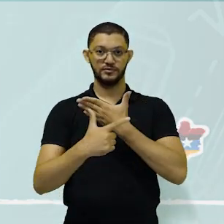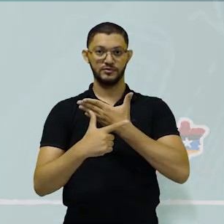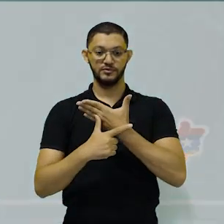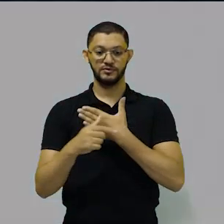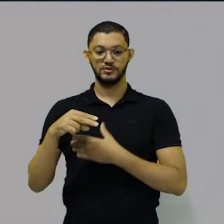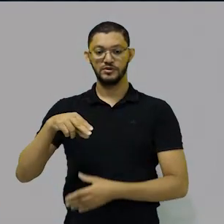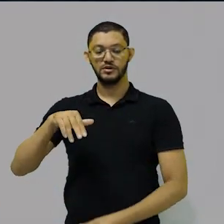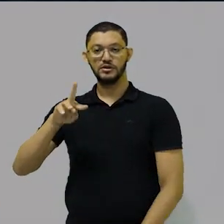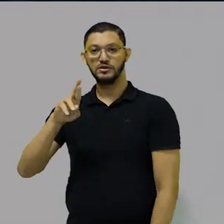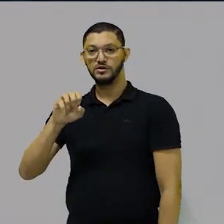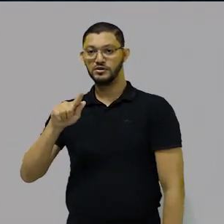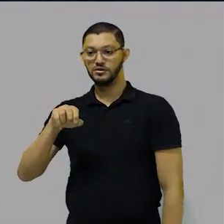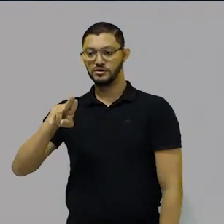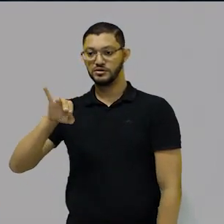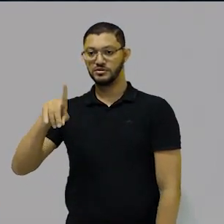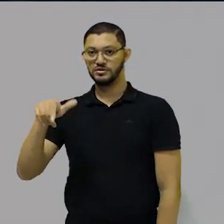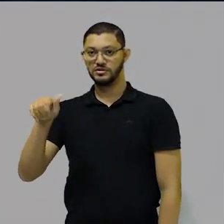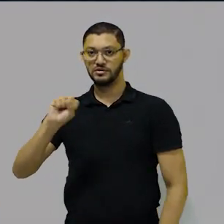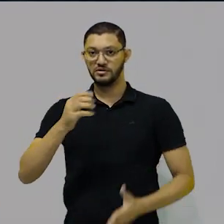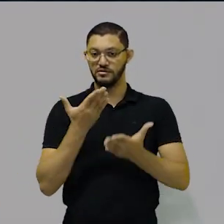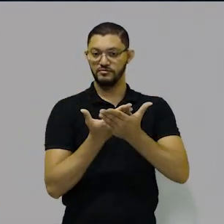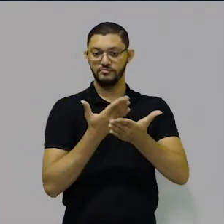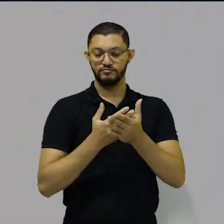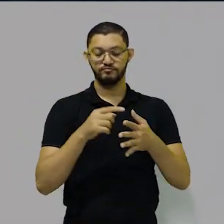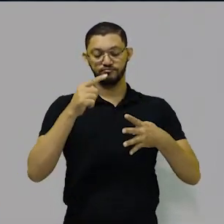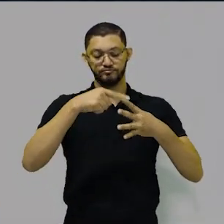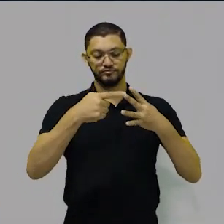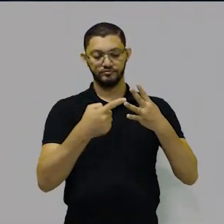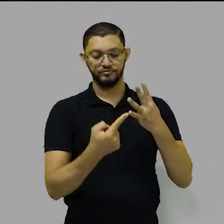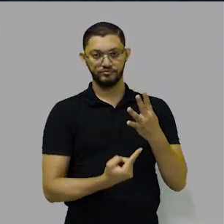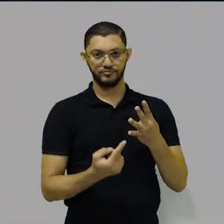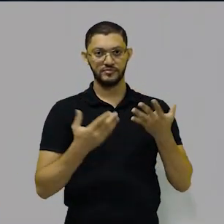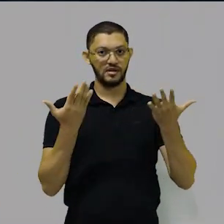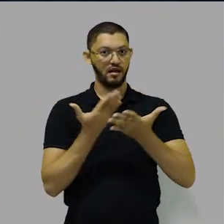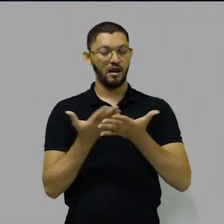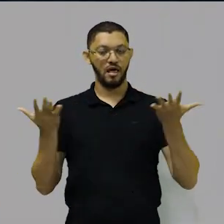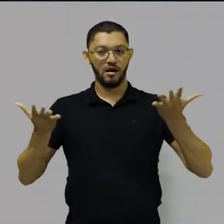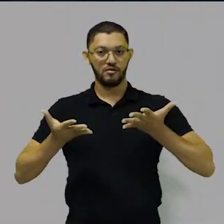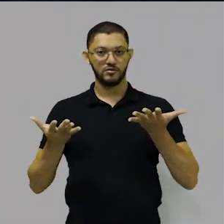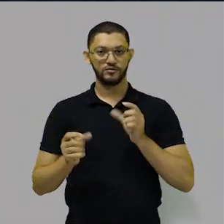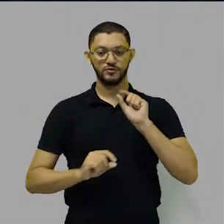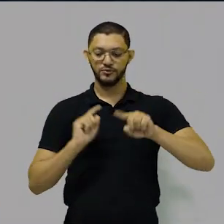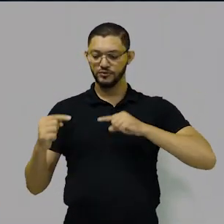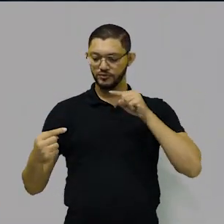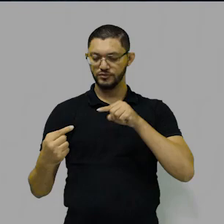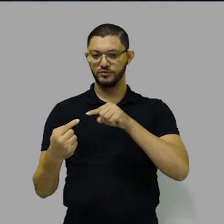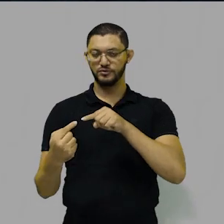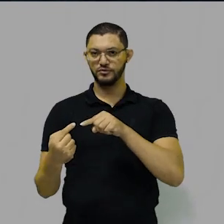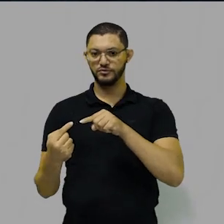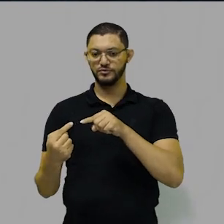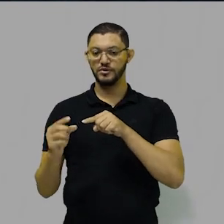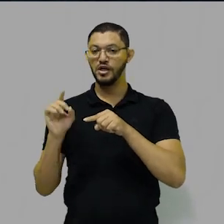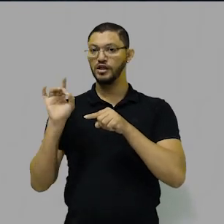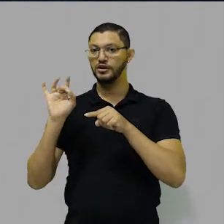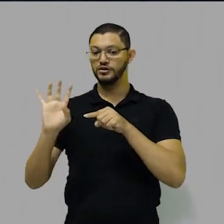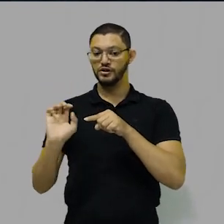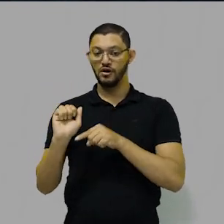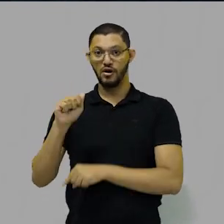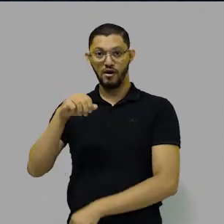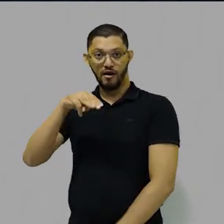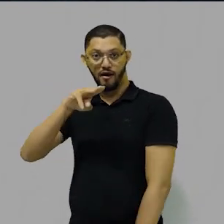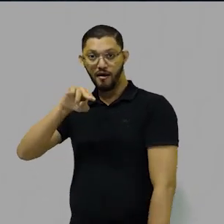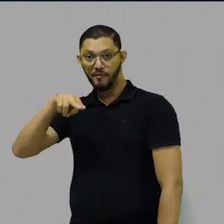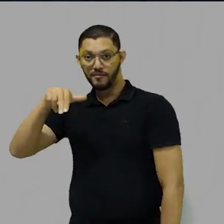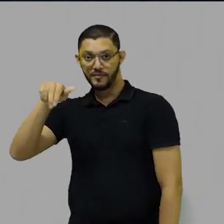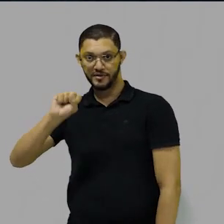funções nitrogenadas e vamos estudar cada uma delas. Na aula de hoje, o objetivo é trabalharmos as